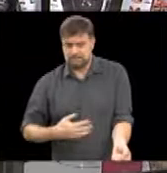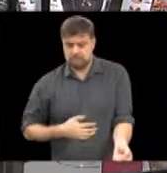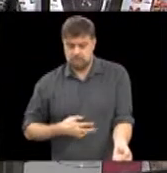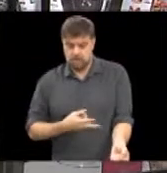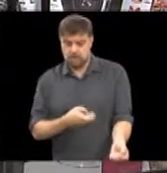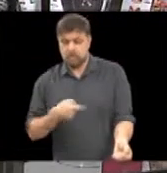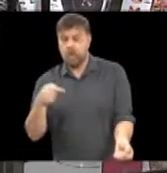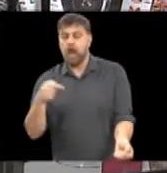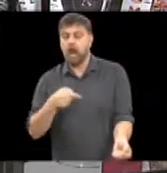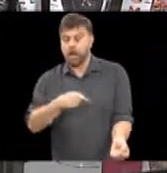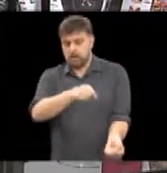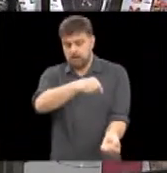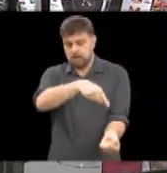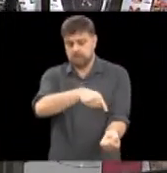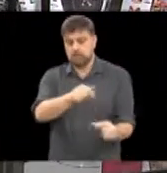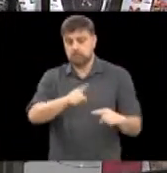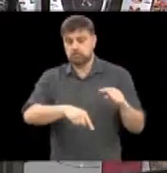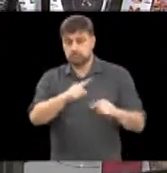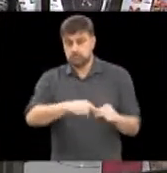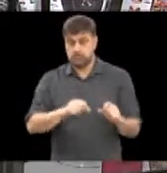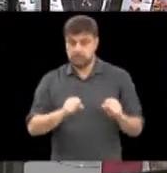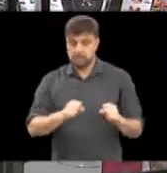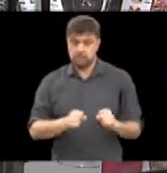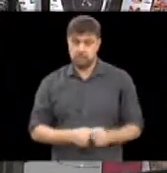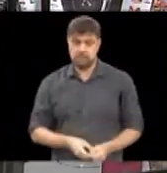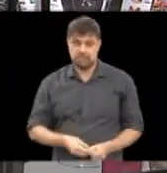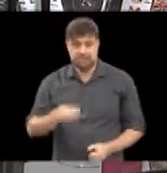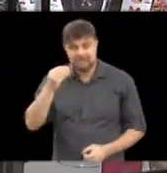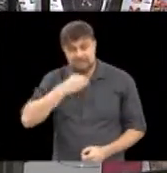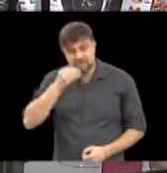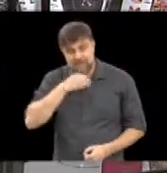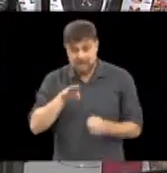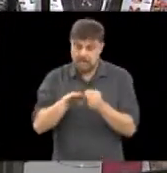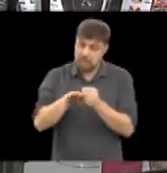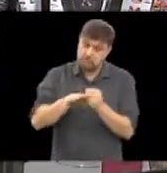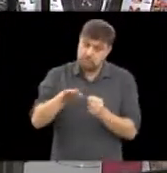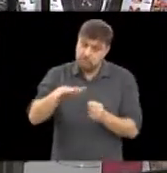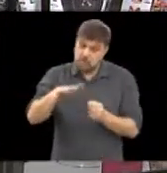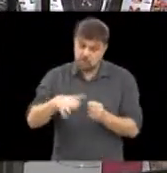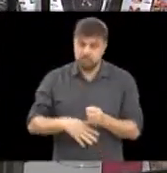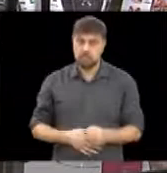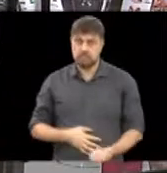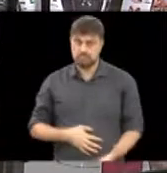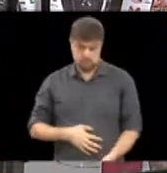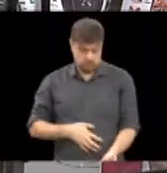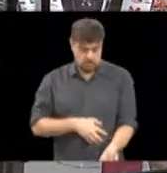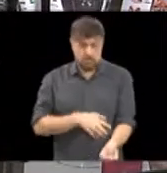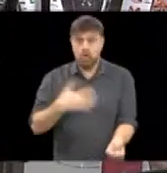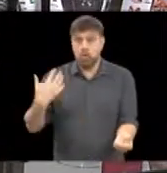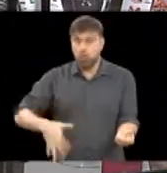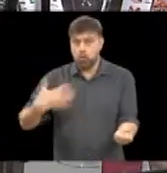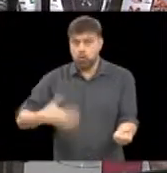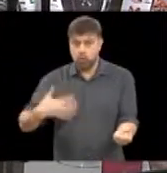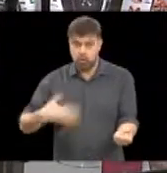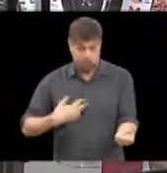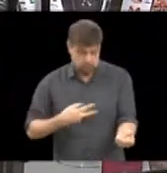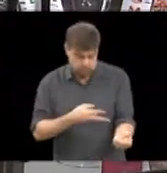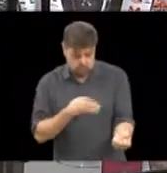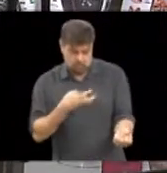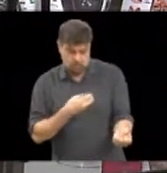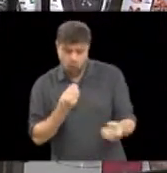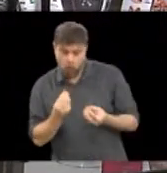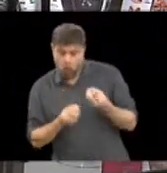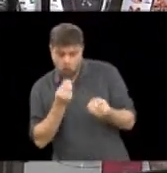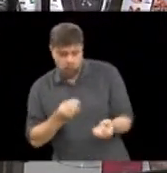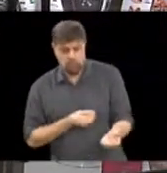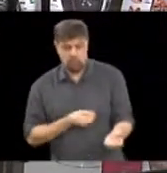isso, você mede a resposta do paciente. Pode ser uma resposta fraca, média e forte. Então, também tem essas graduações, né, na